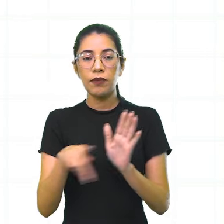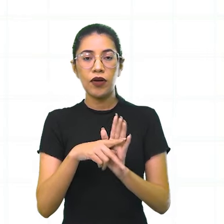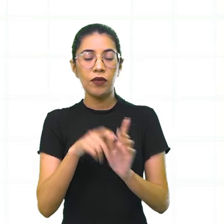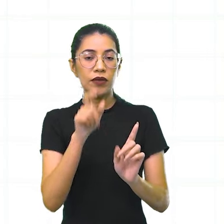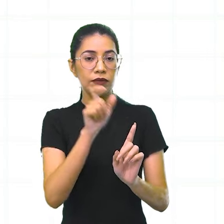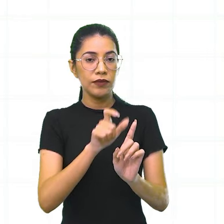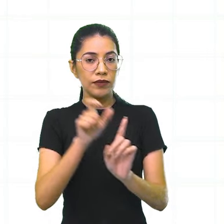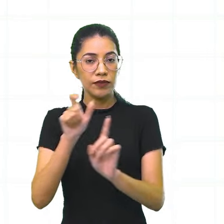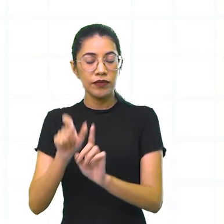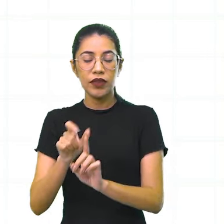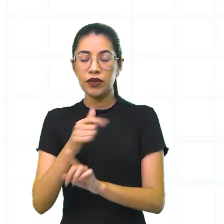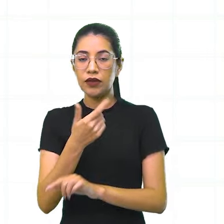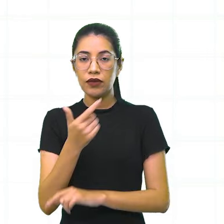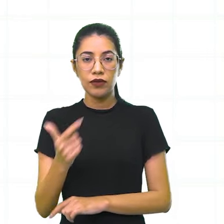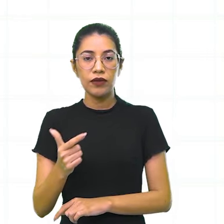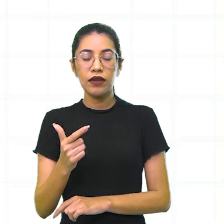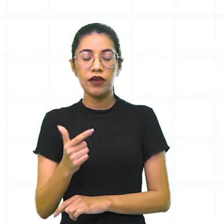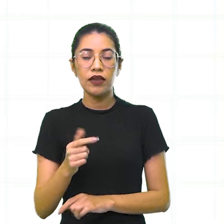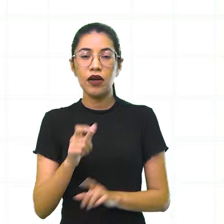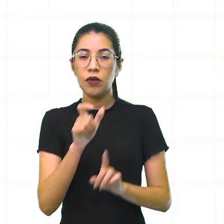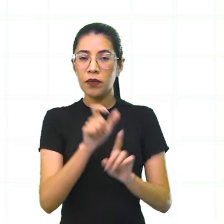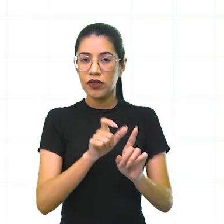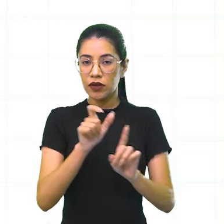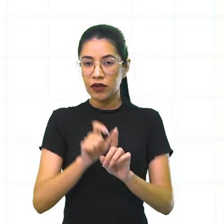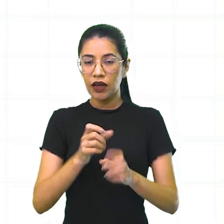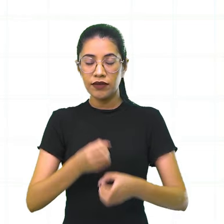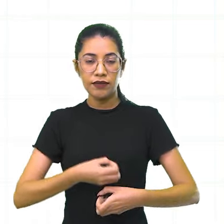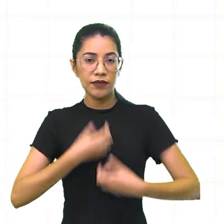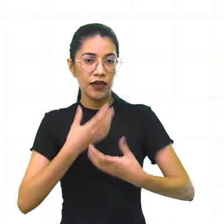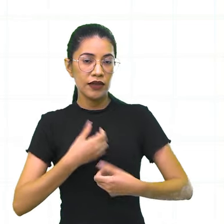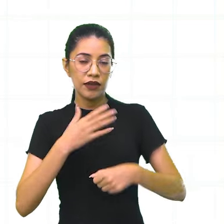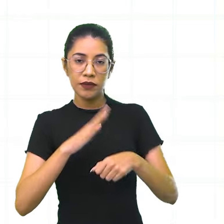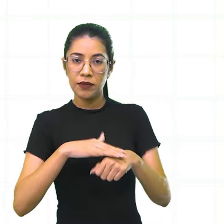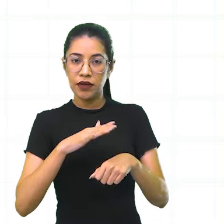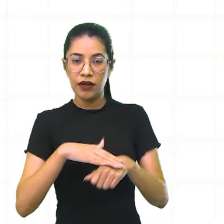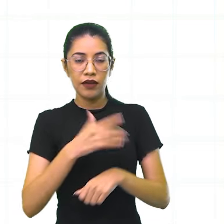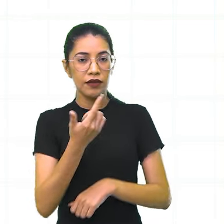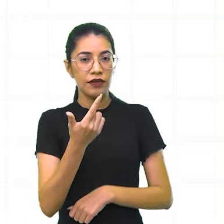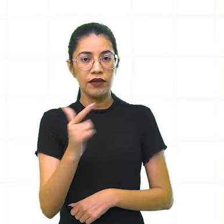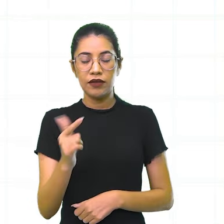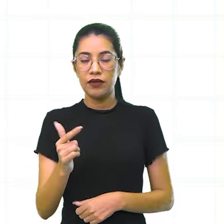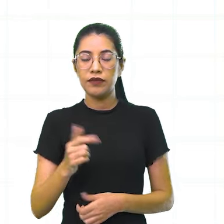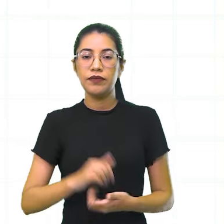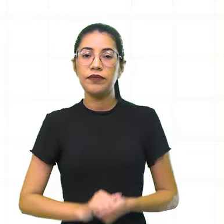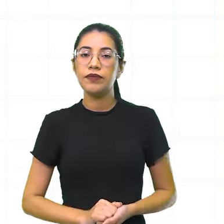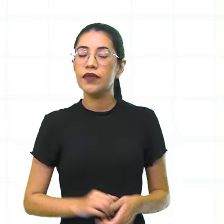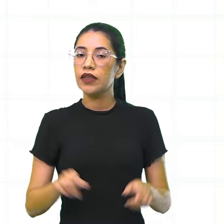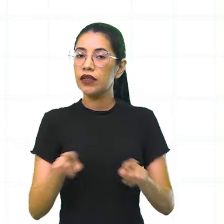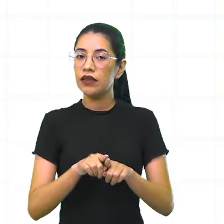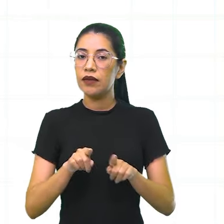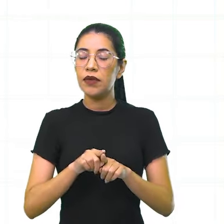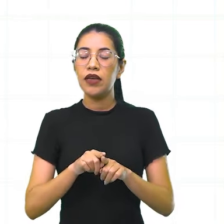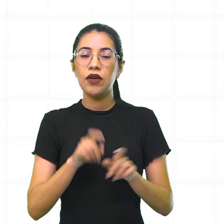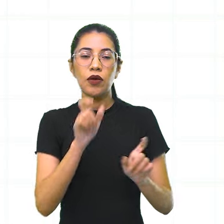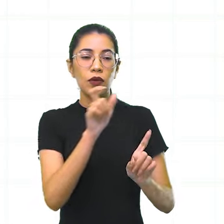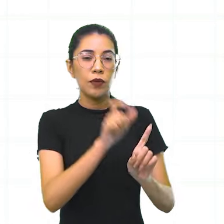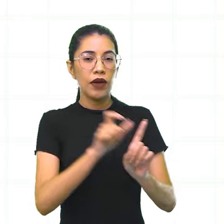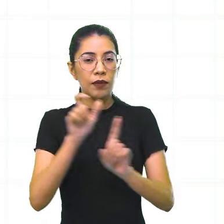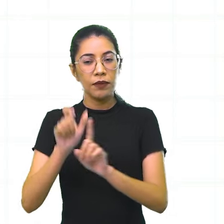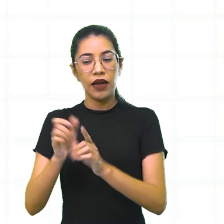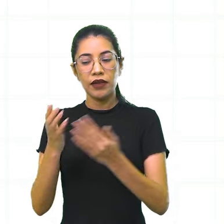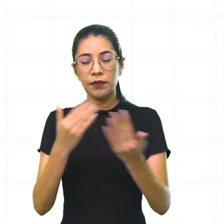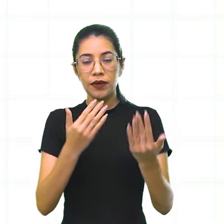não vamos ter aí os personagens se expressando, né? Nós não vamos ter os personagens conversando entre